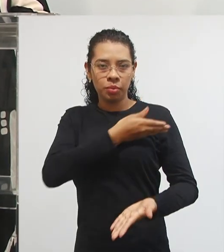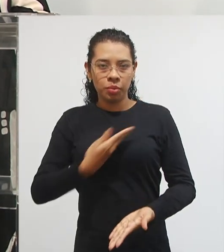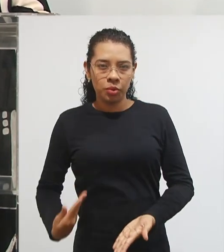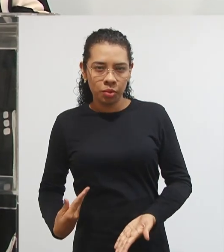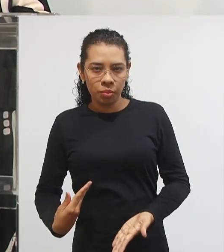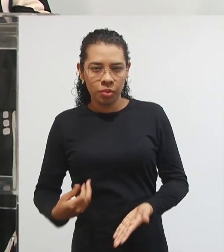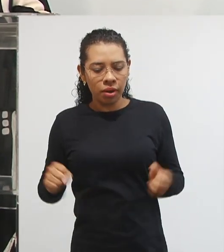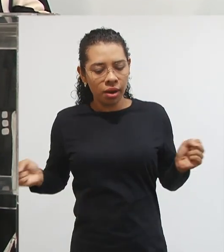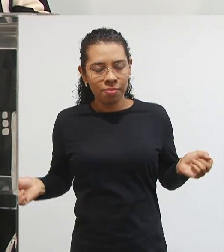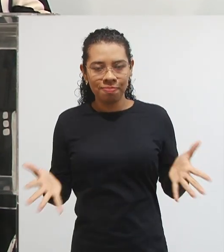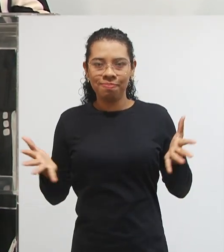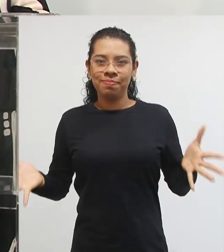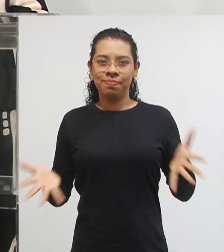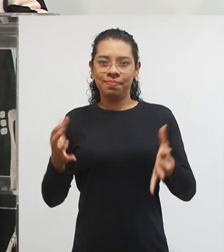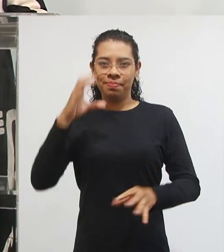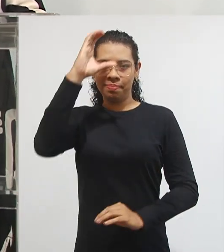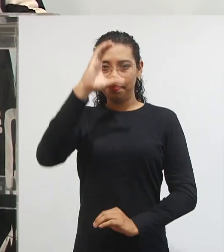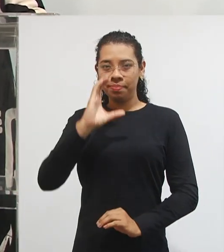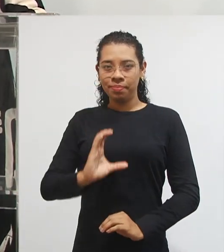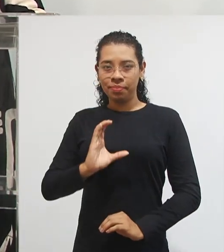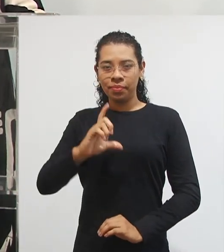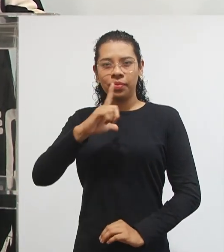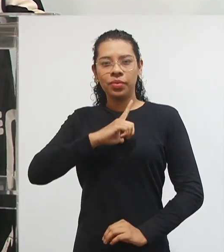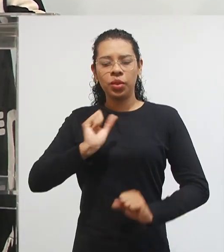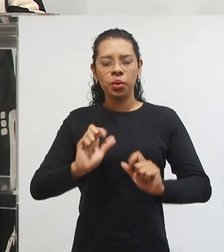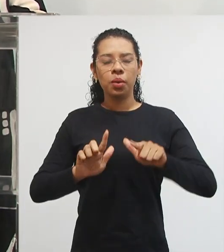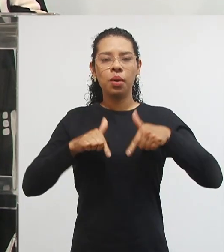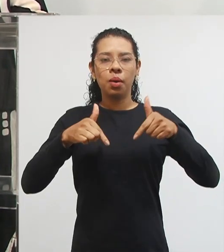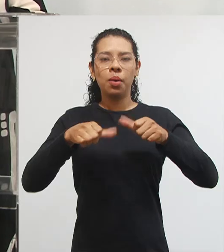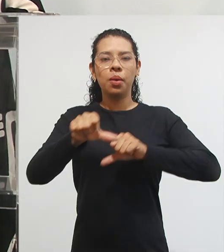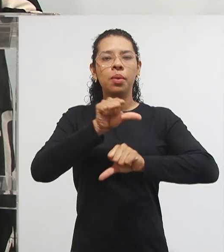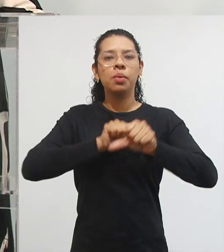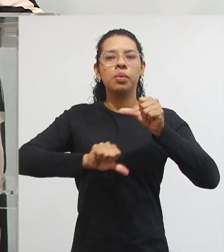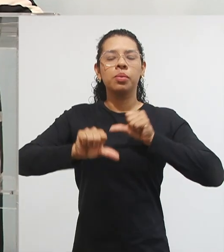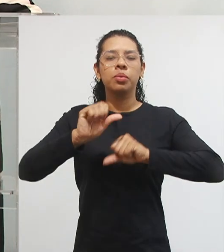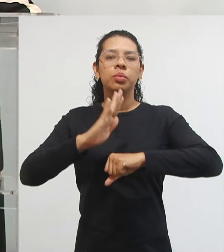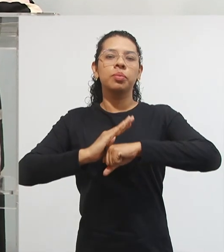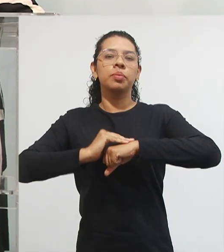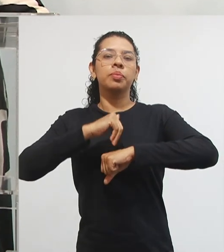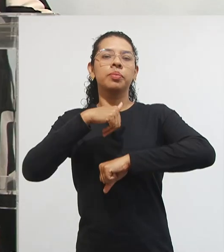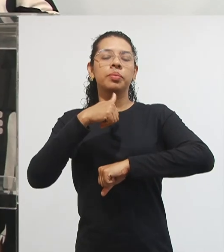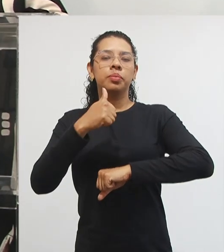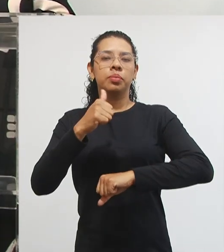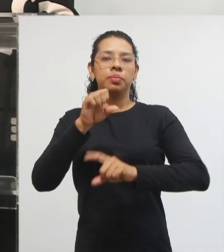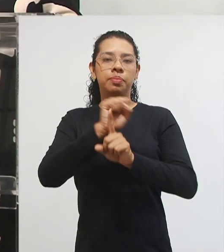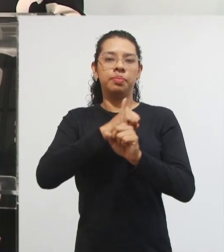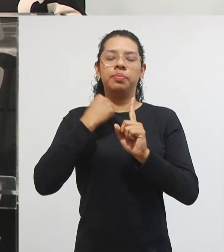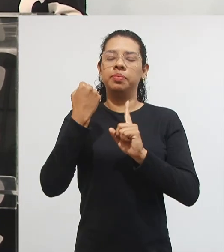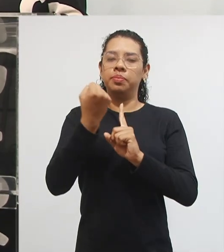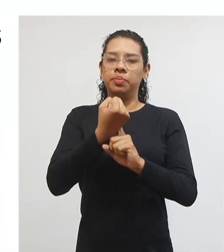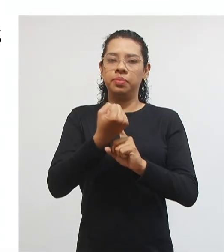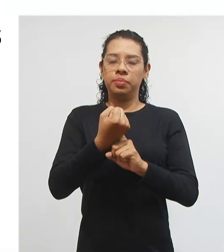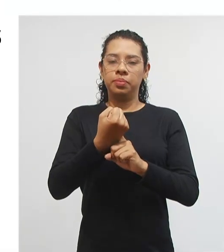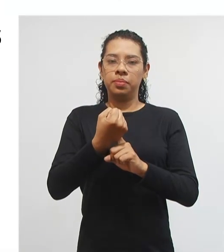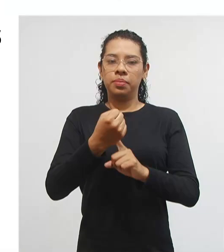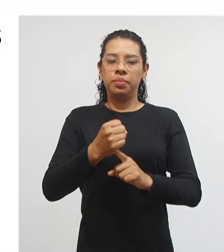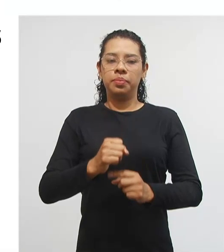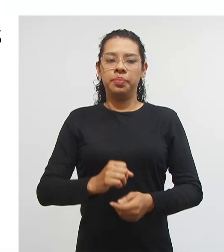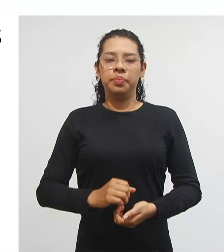convencer e estimular o cidadão a mudar o seu comportamento para uma vida melhor em sociedade.